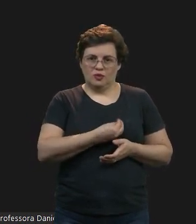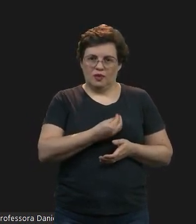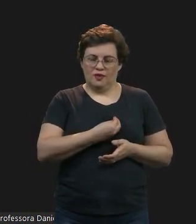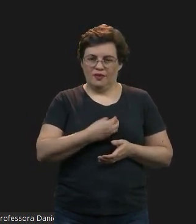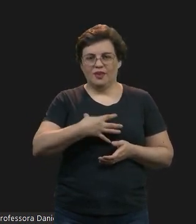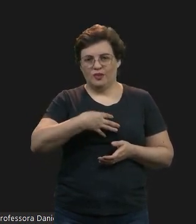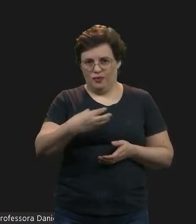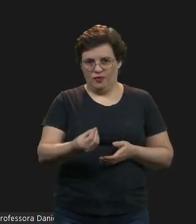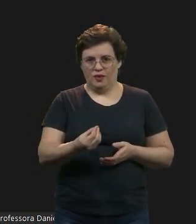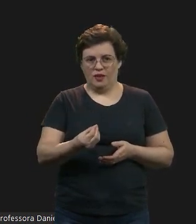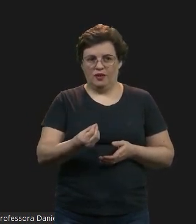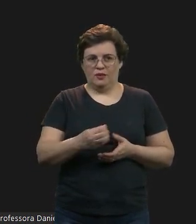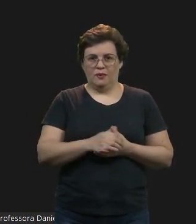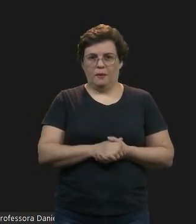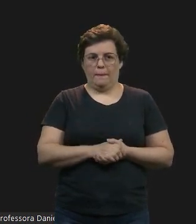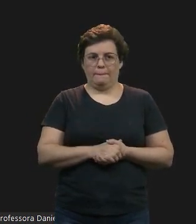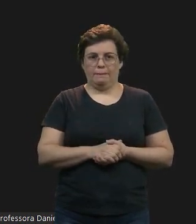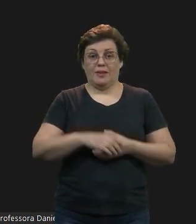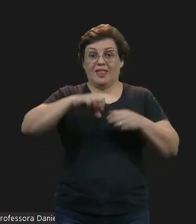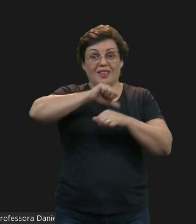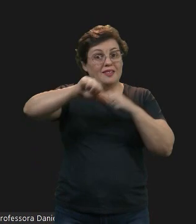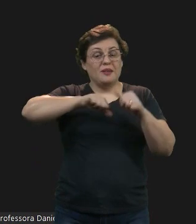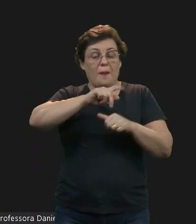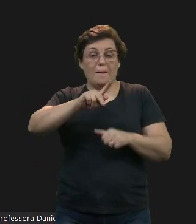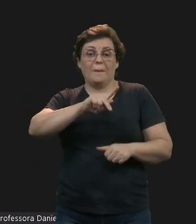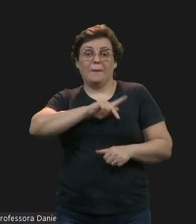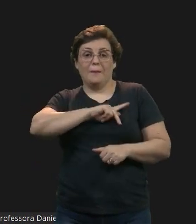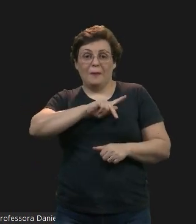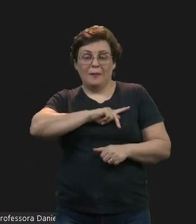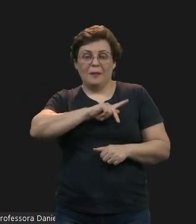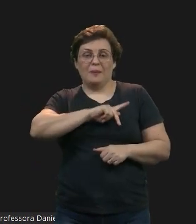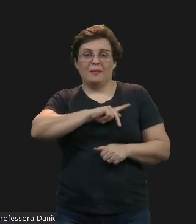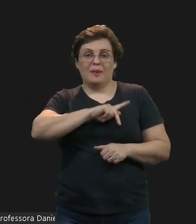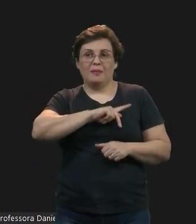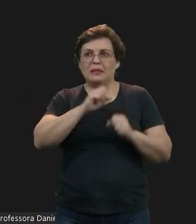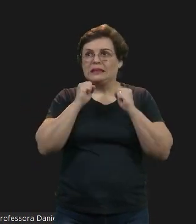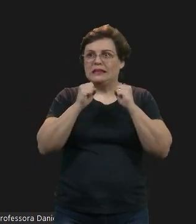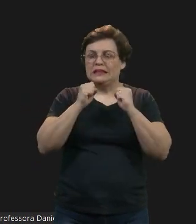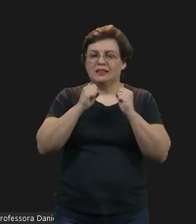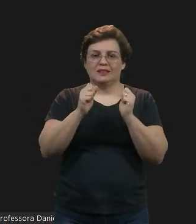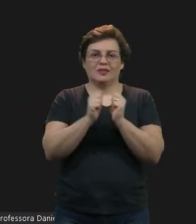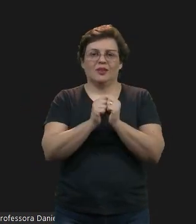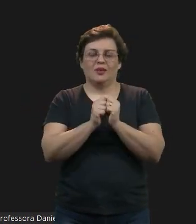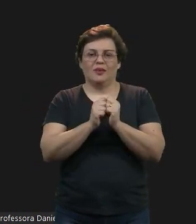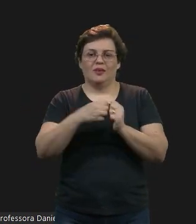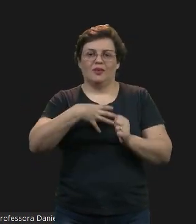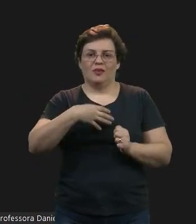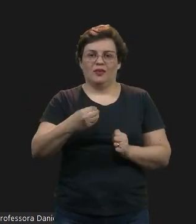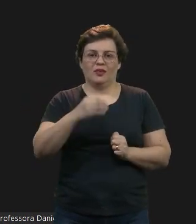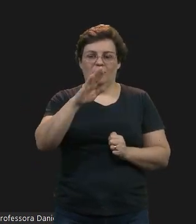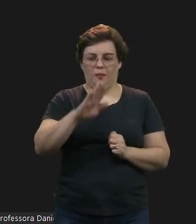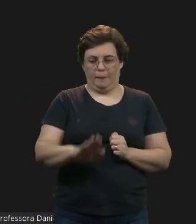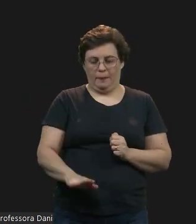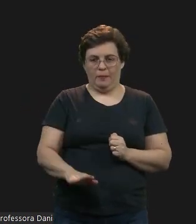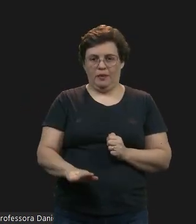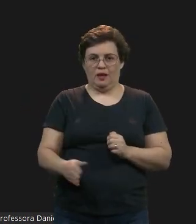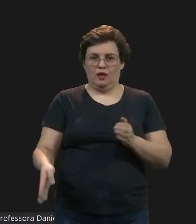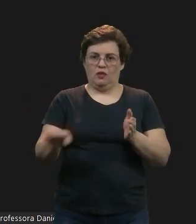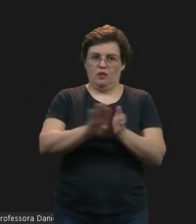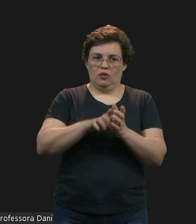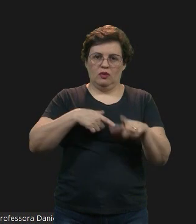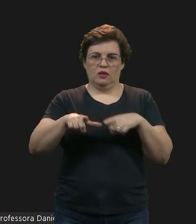pai, tornou-se palmeirense fanático. Com o filho ainda pequeno, Célio voltou a trabalhar no Jornal da